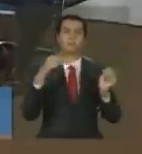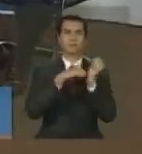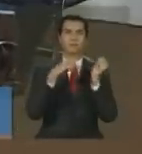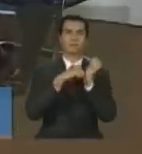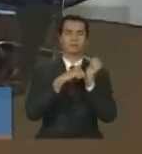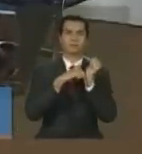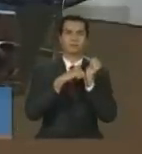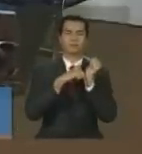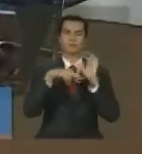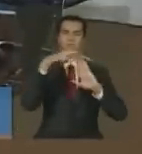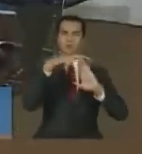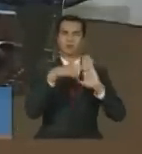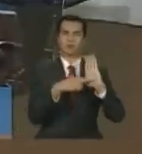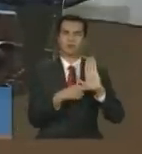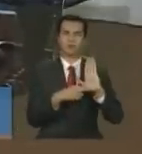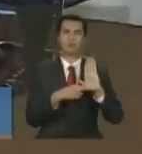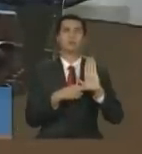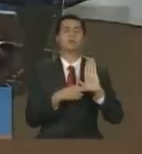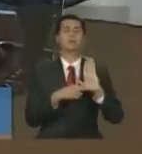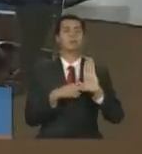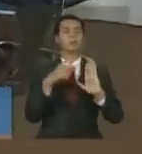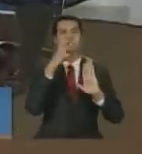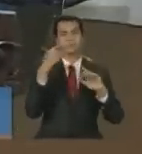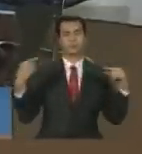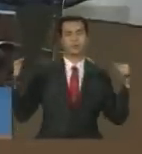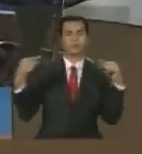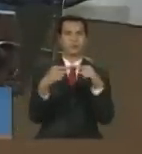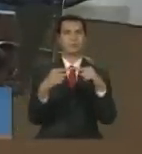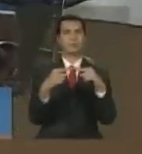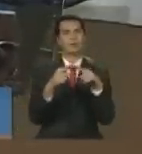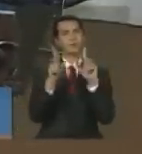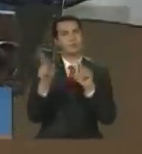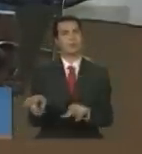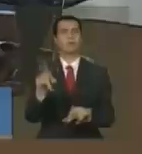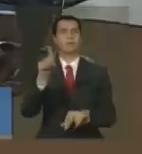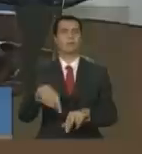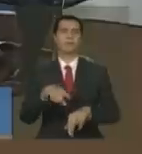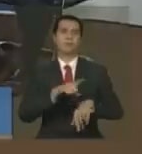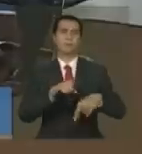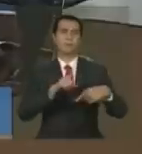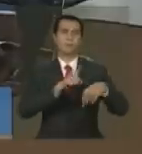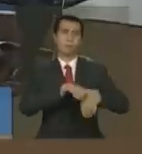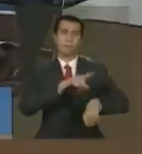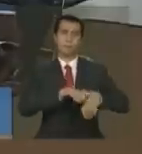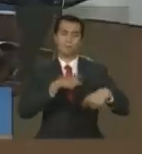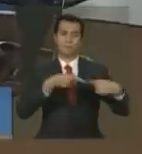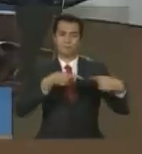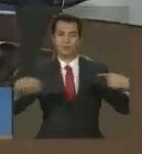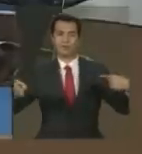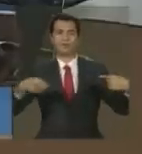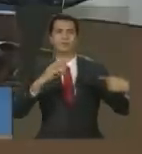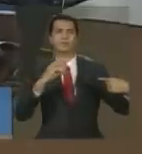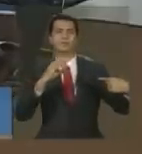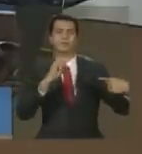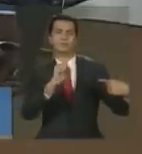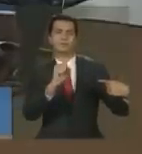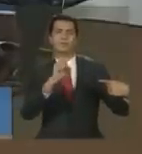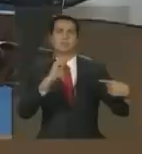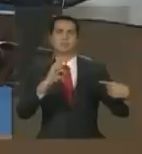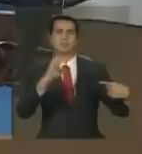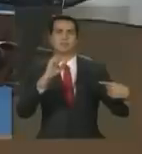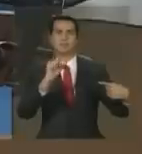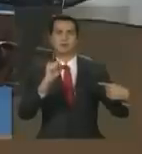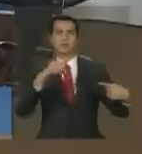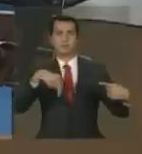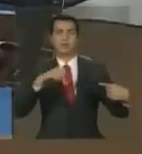está coincidindo com o período de preenchimento do censo. Né? Então, isso é natural, como eu falei, há